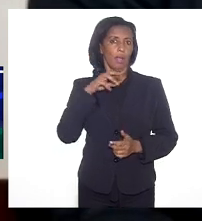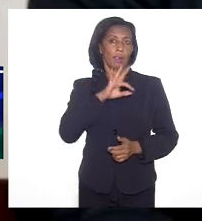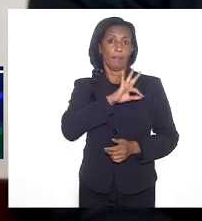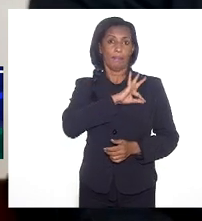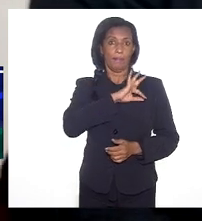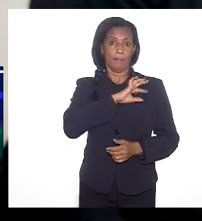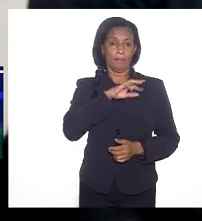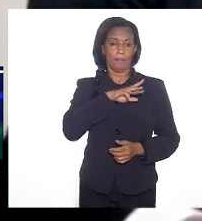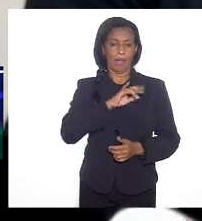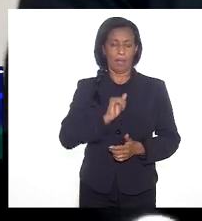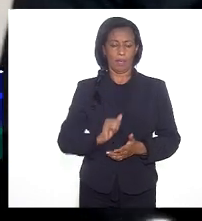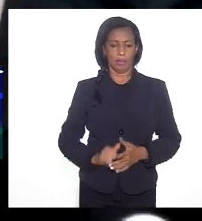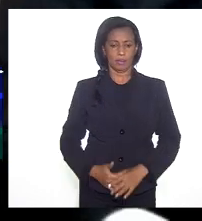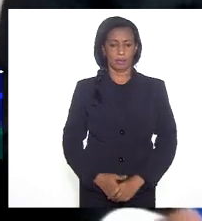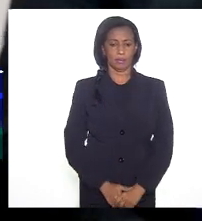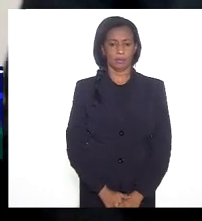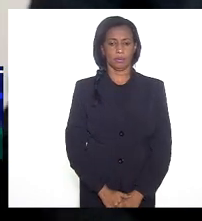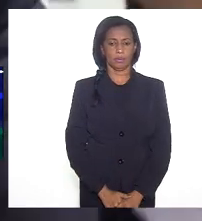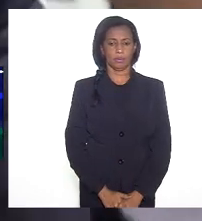Rocha nós vamos conceder